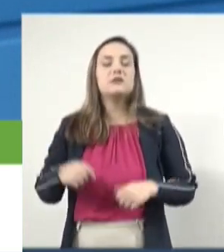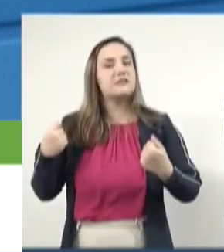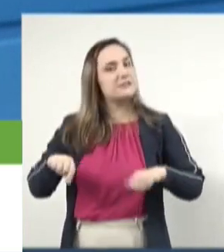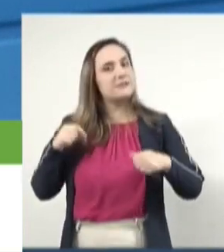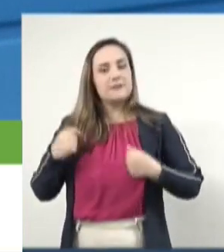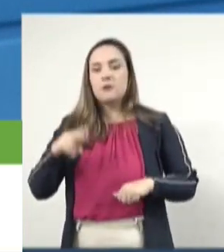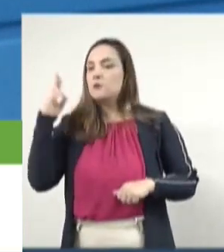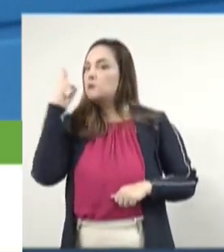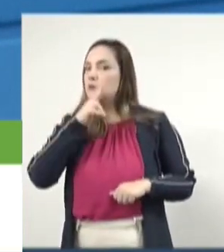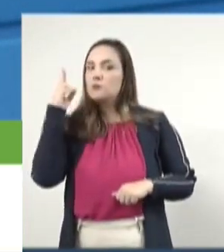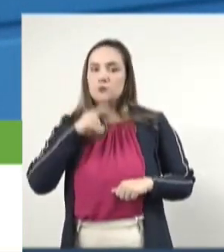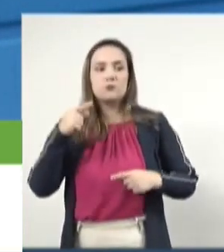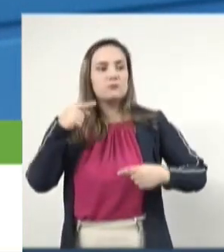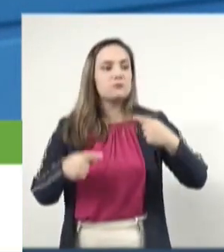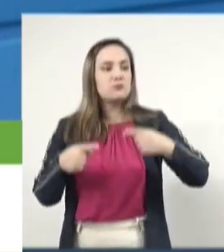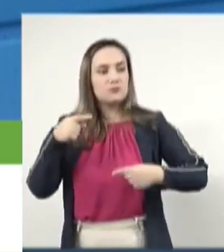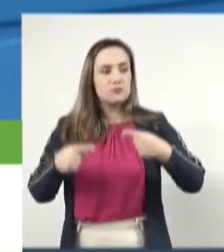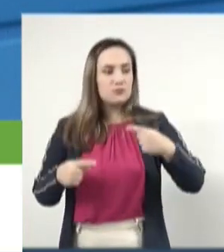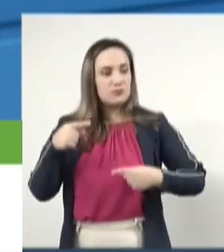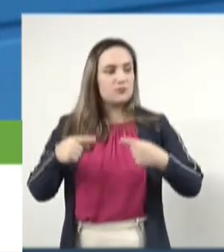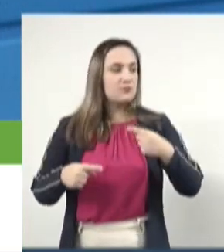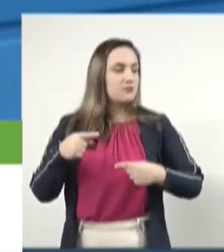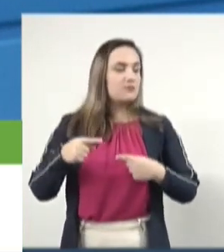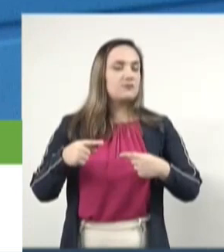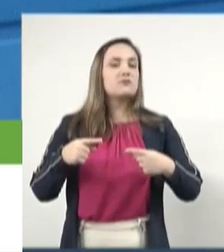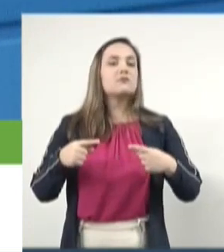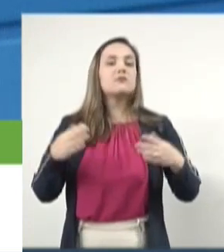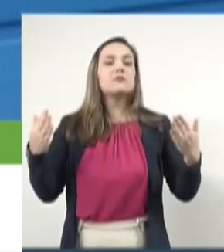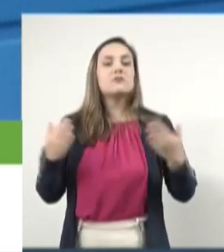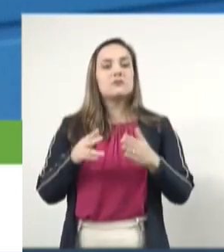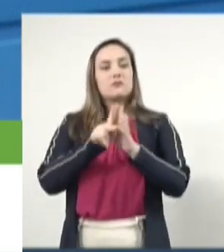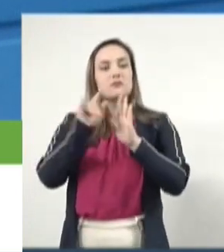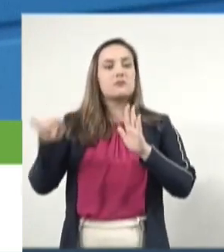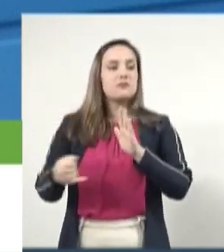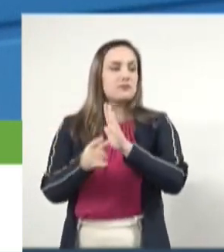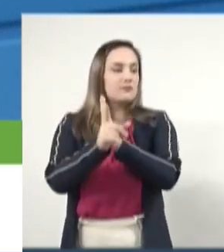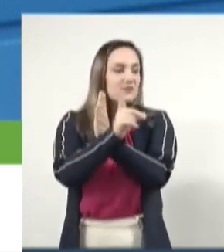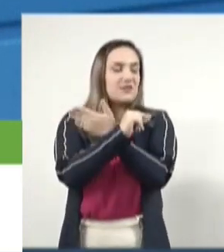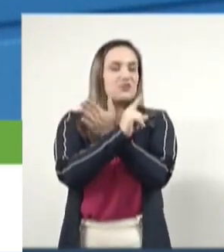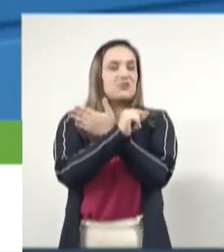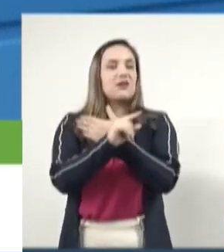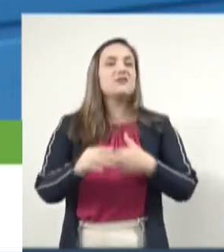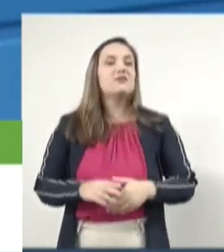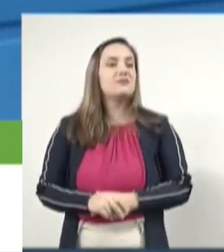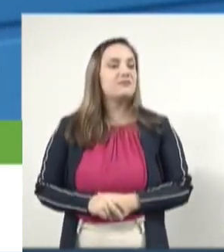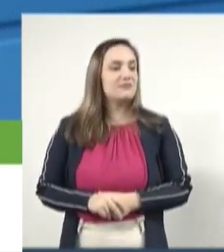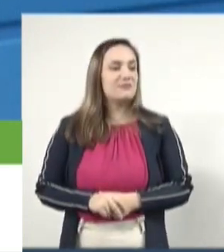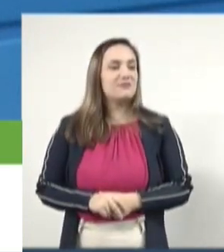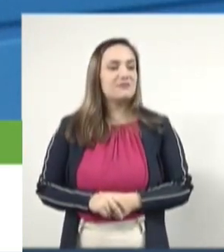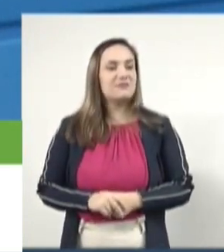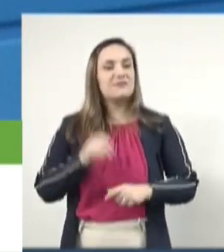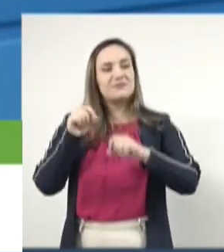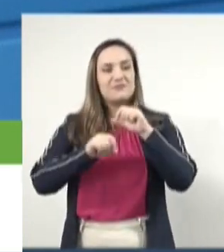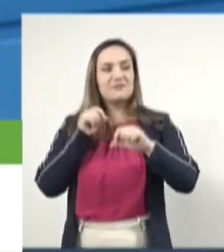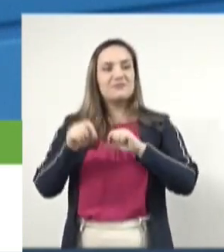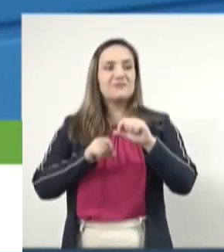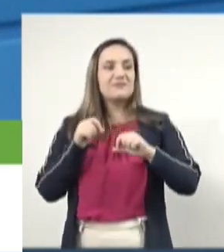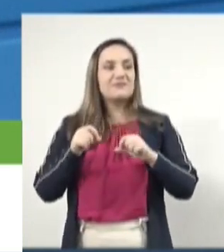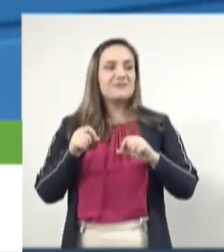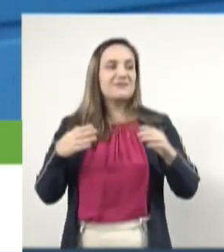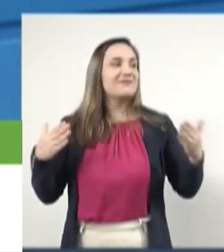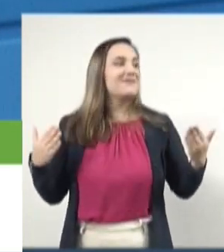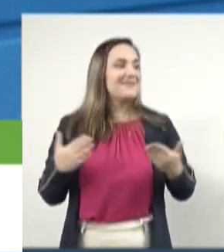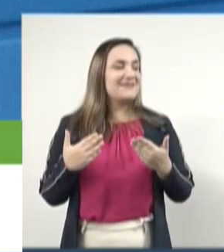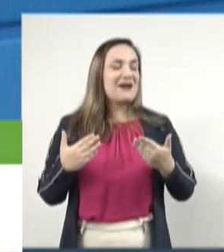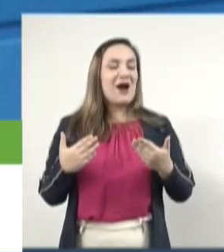urge que a gente faça um debate sobre o programa Pantanal, a finalidade da aplicação dos seus recursos, que